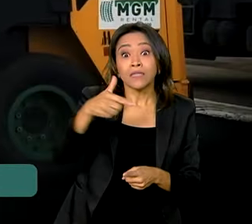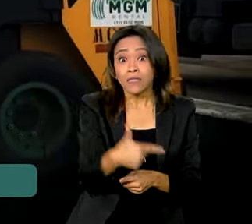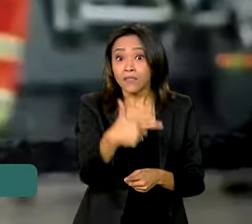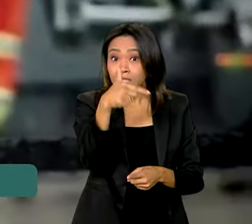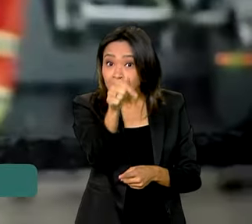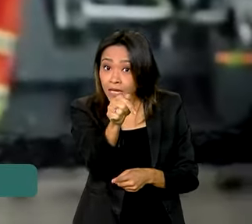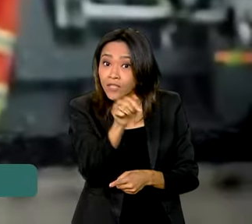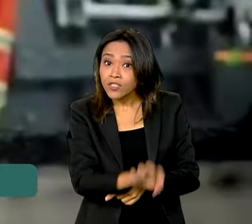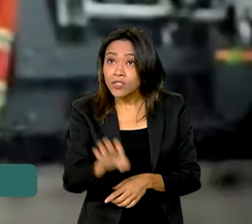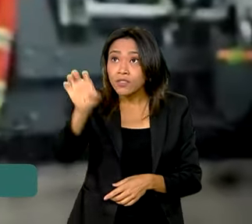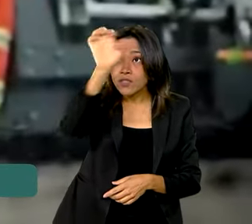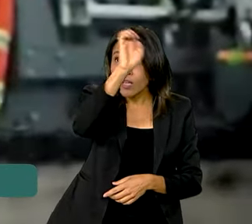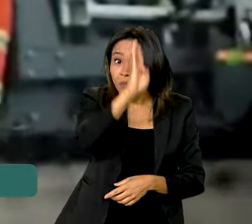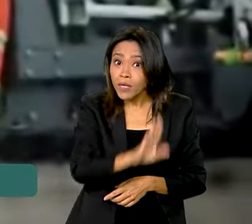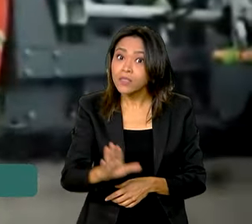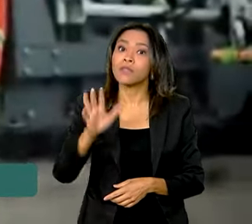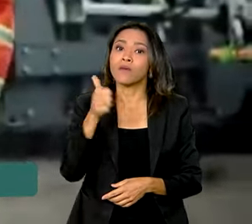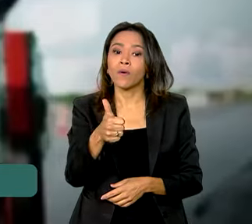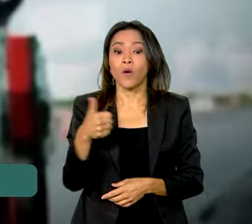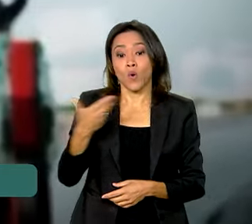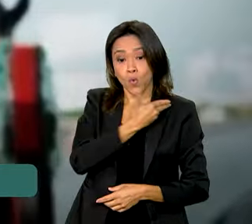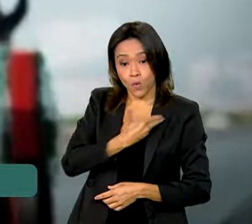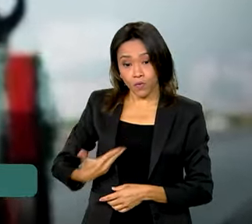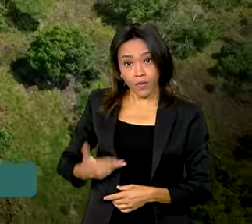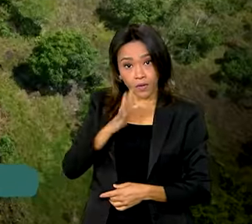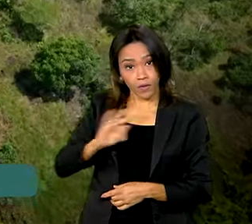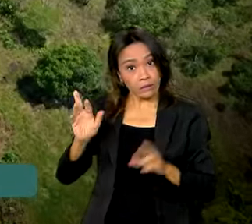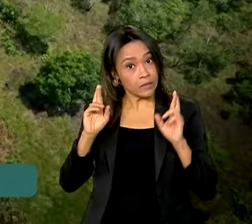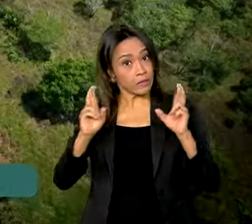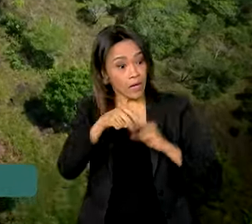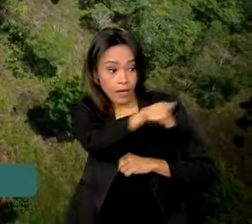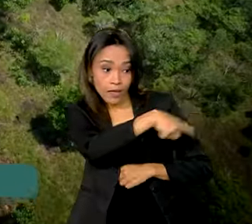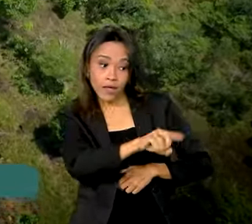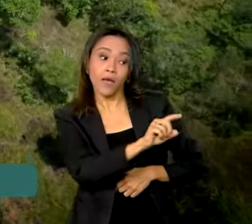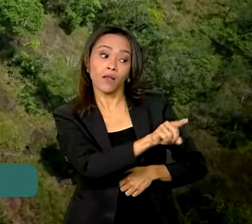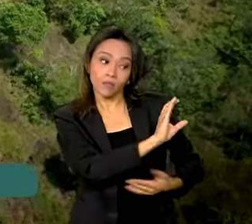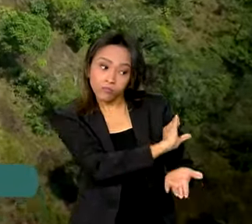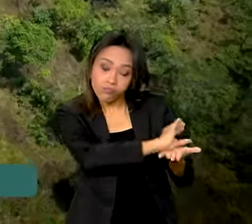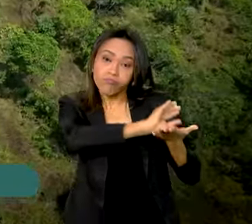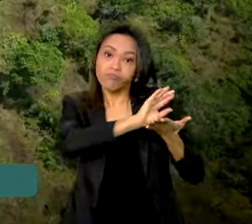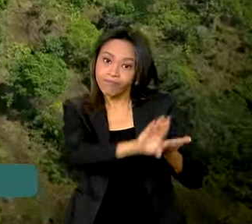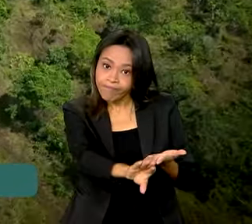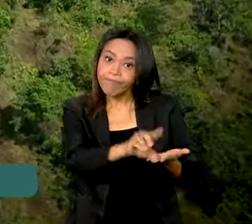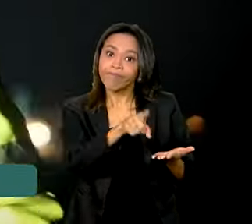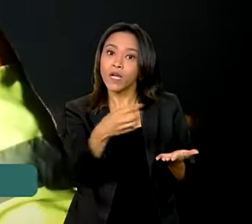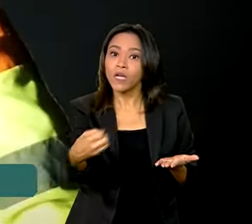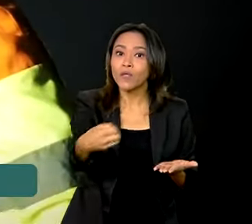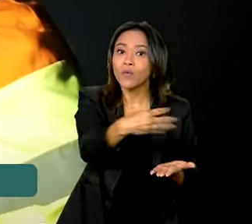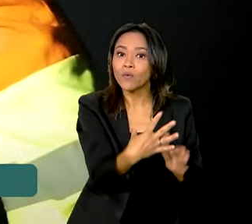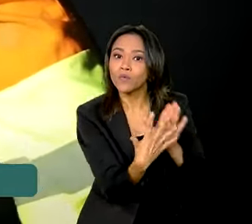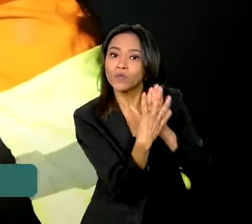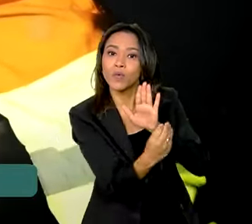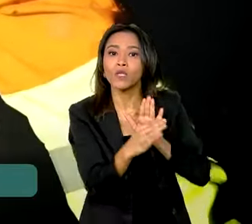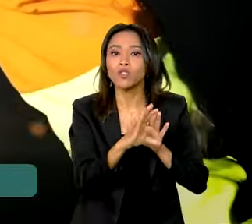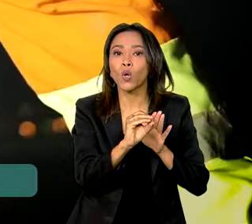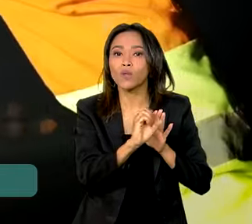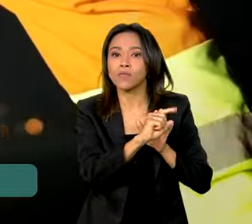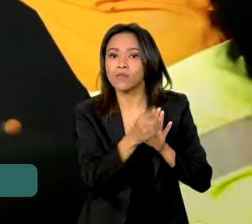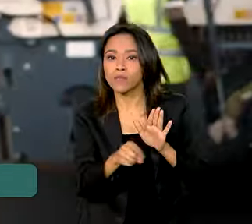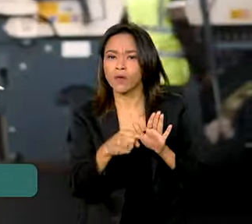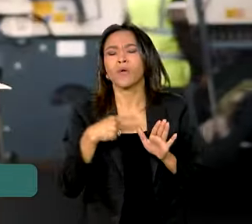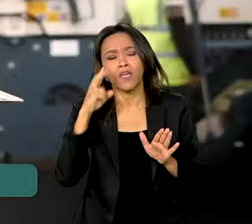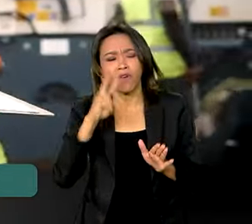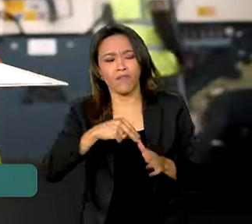federação. Da iniciativa privada, o governo espera investimentos em novas concessões e deve rever parte dos 23